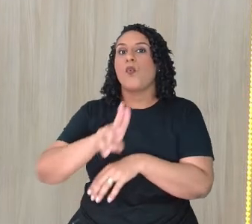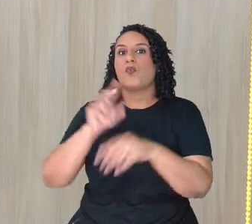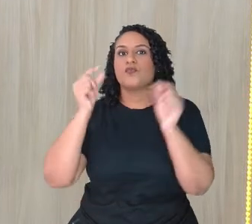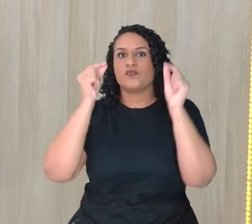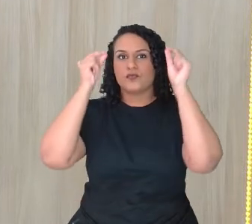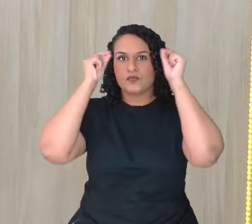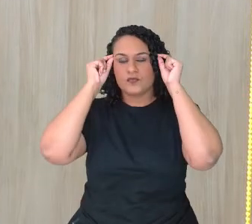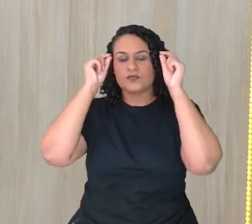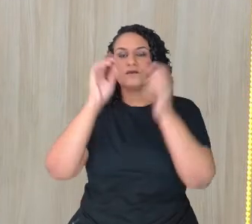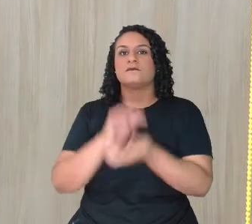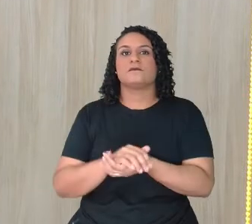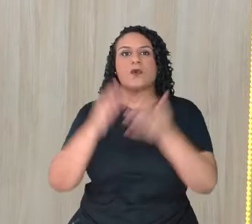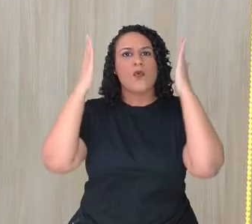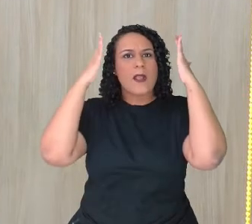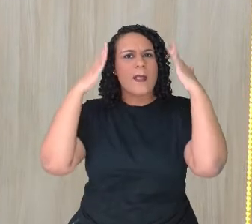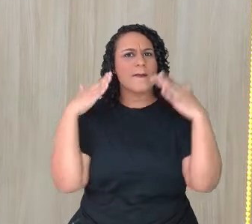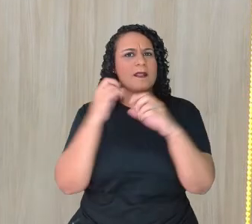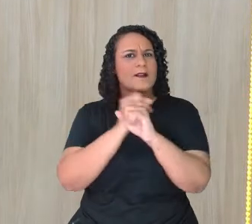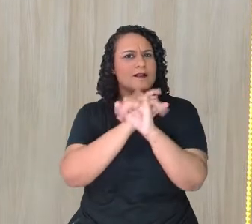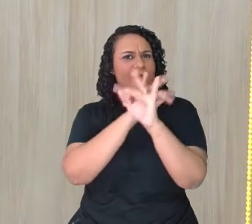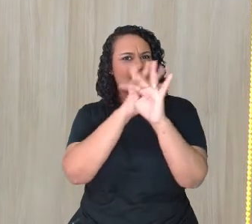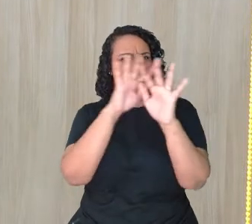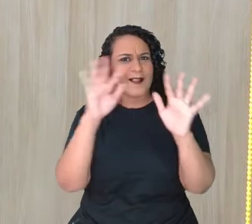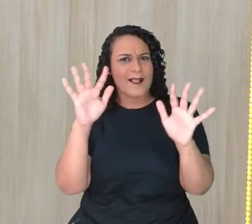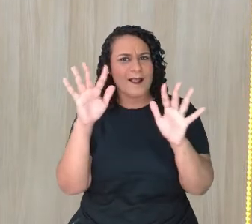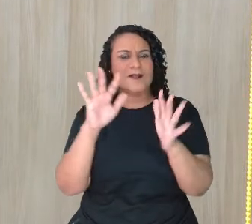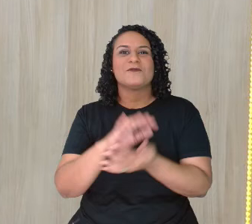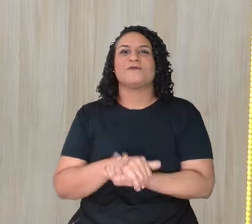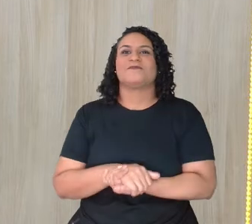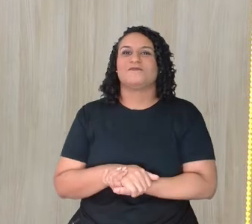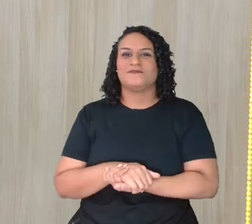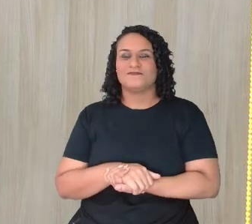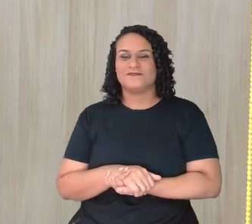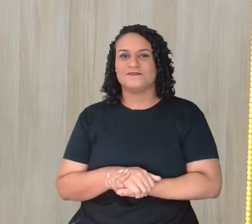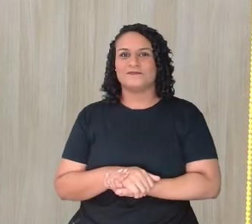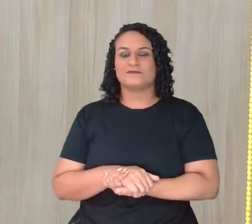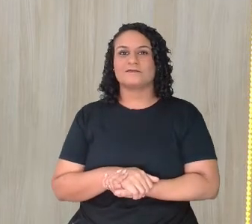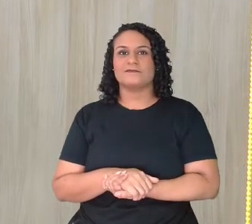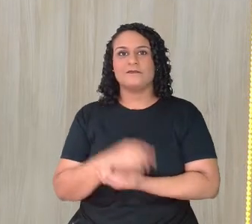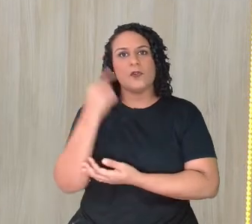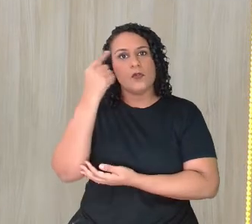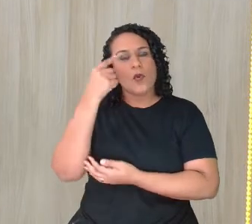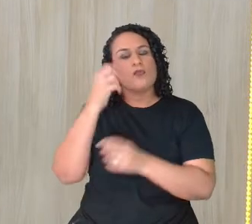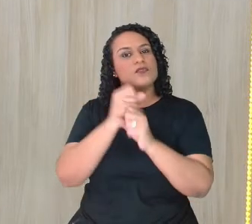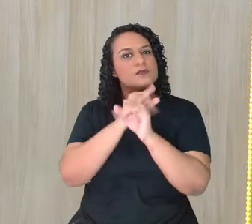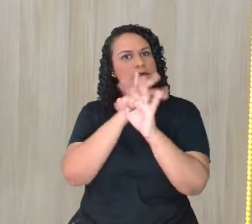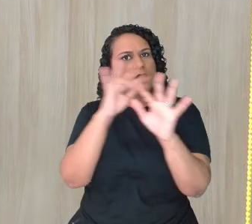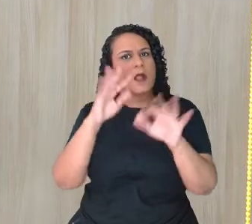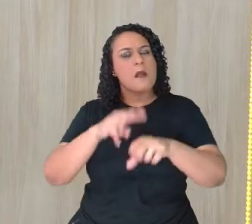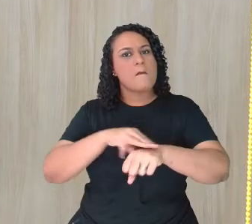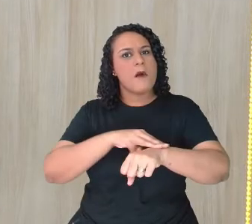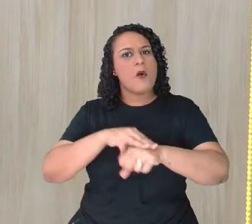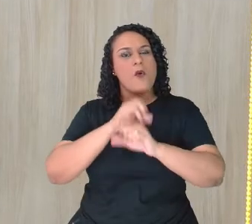tenho cabelos claros, queimado do sol, como falo para vocês, olhos claros